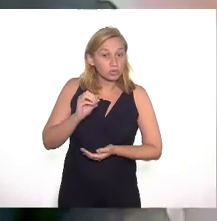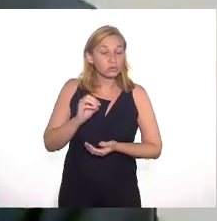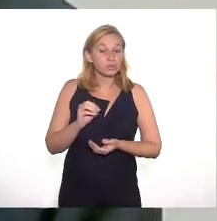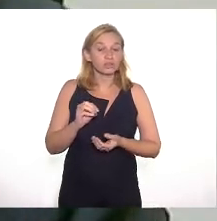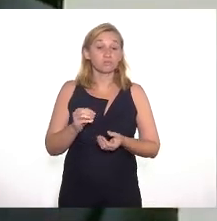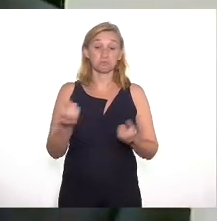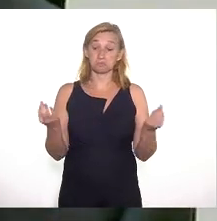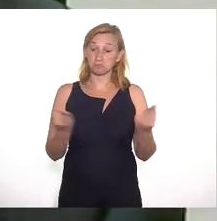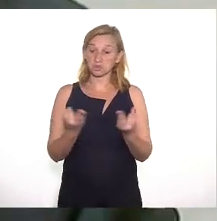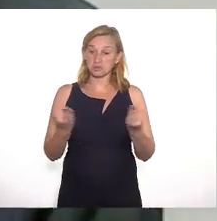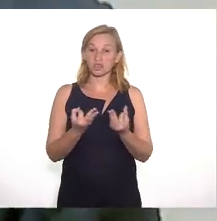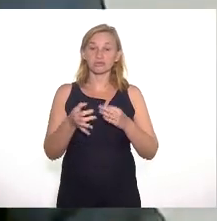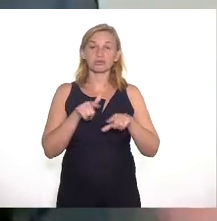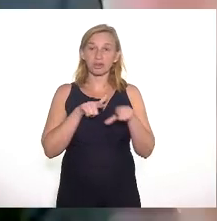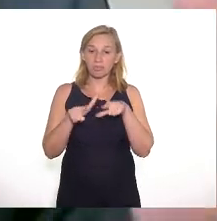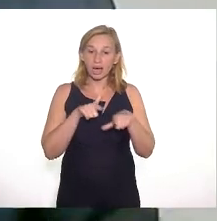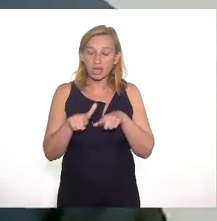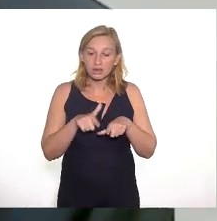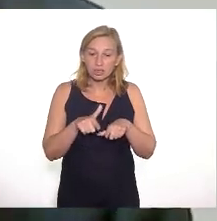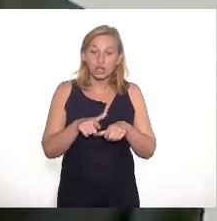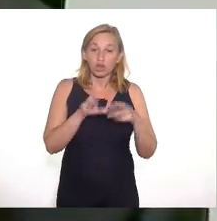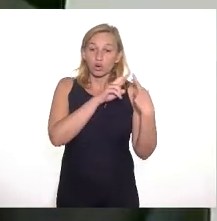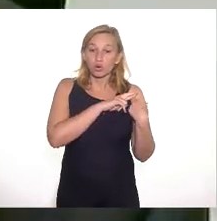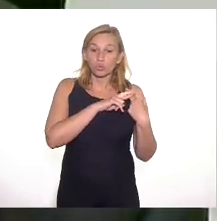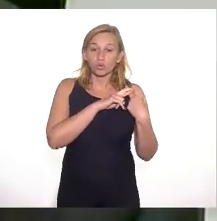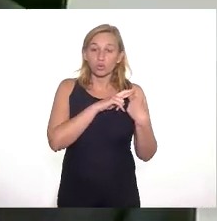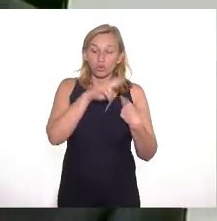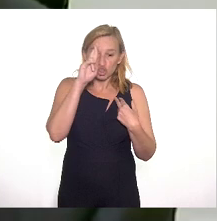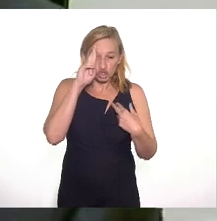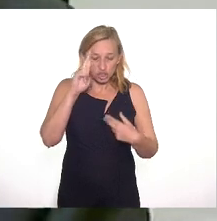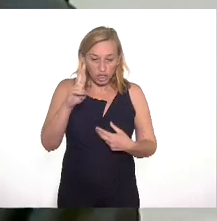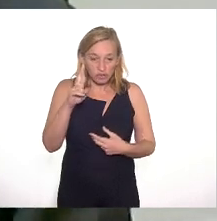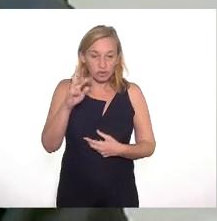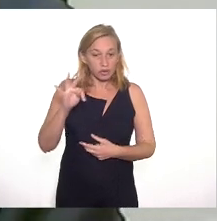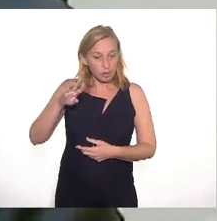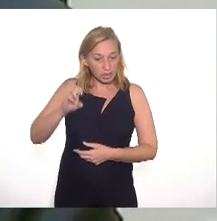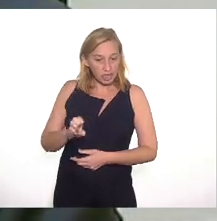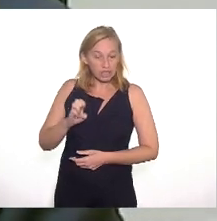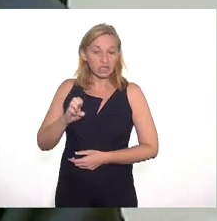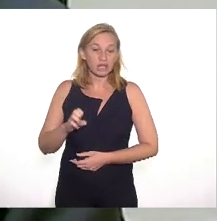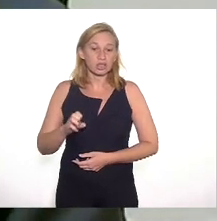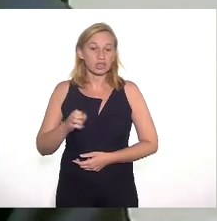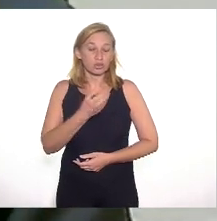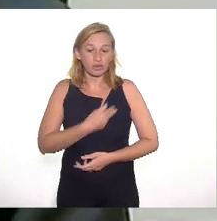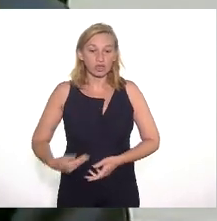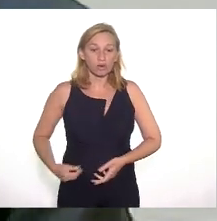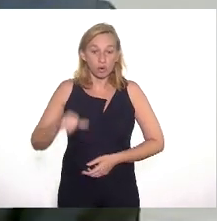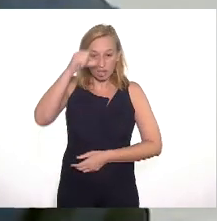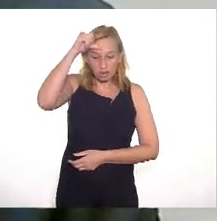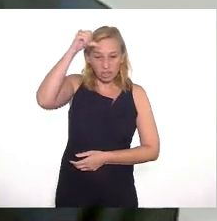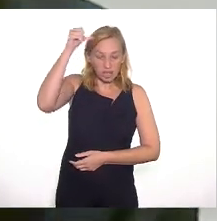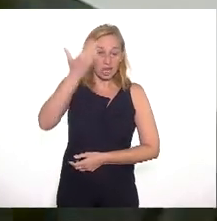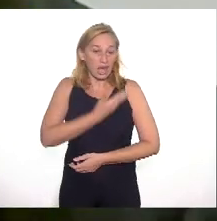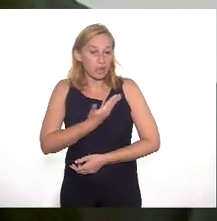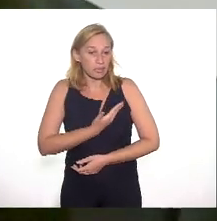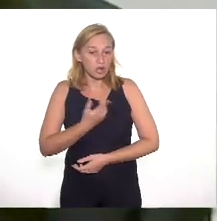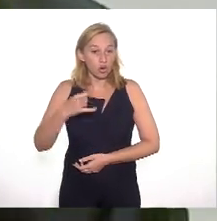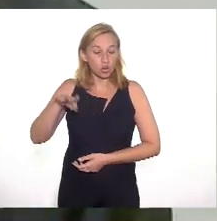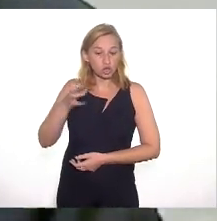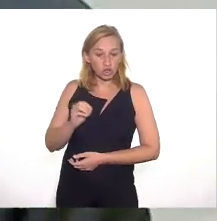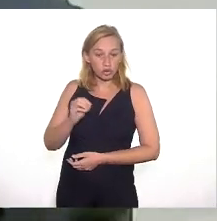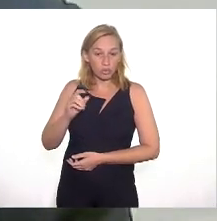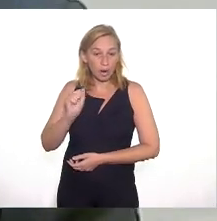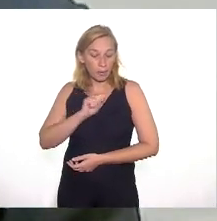fizeram um excelente trabalho, o chefe de gabinete do governador Cláudio Castro, nosso amigo Rodrigo Abel,